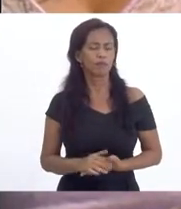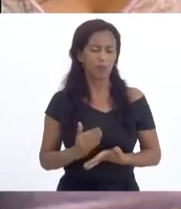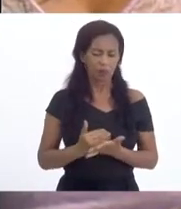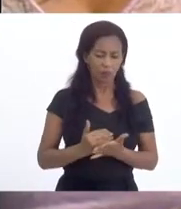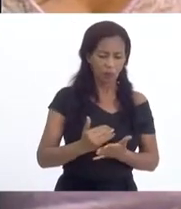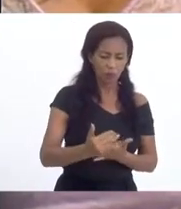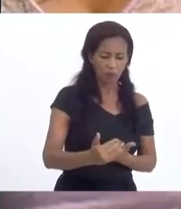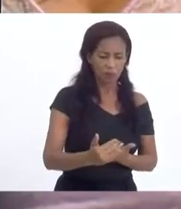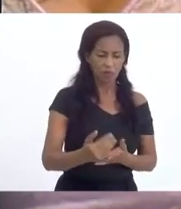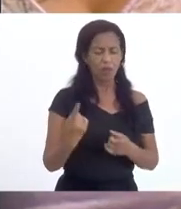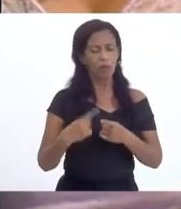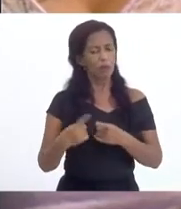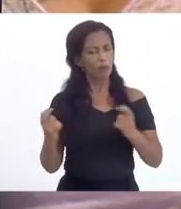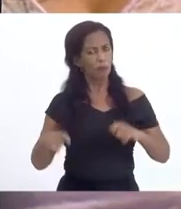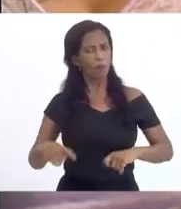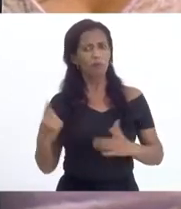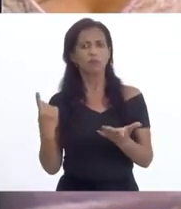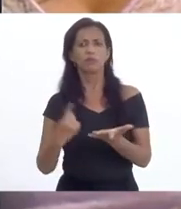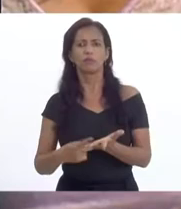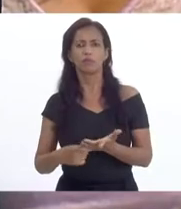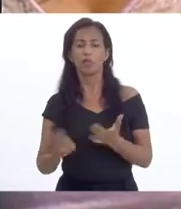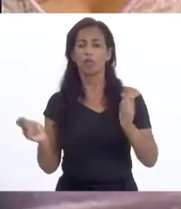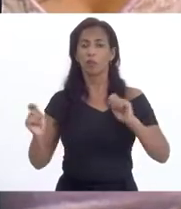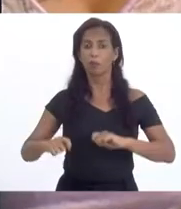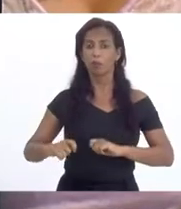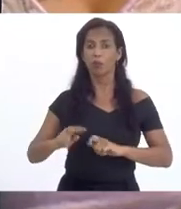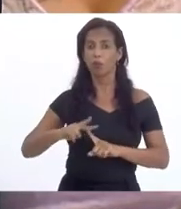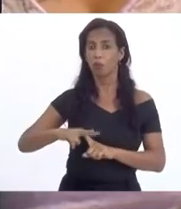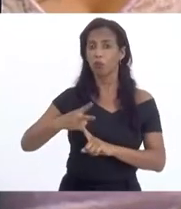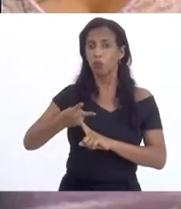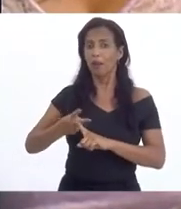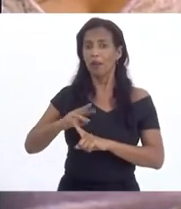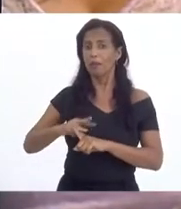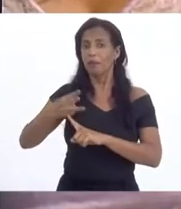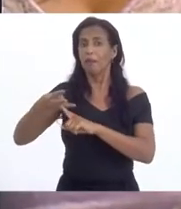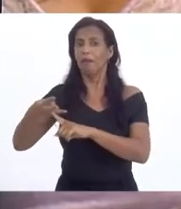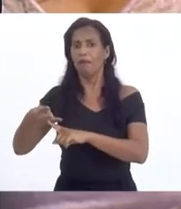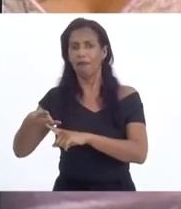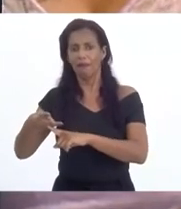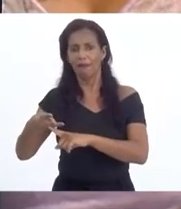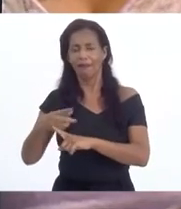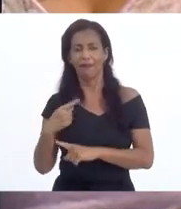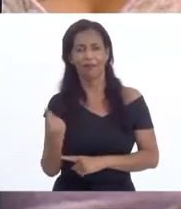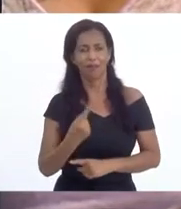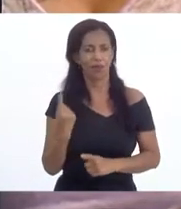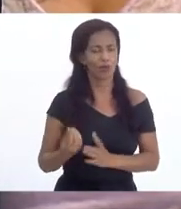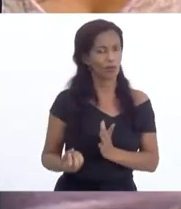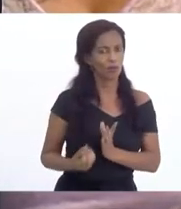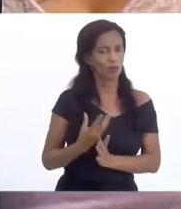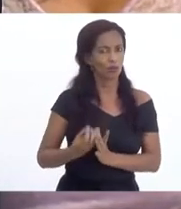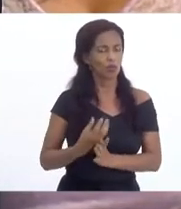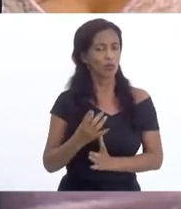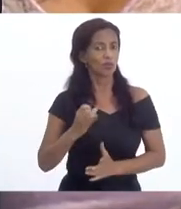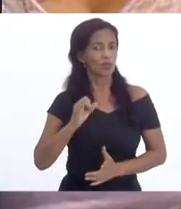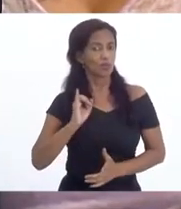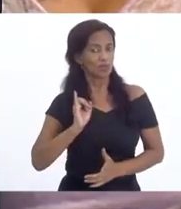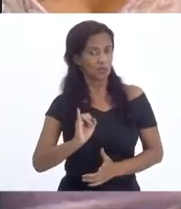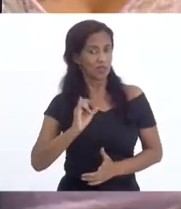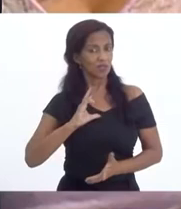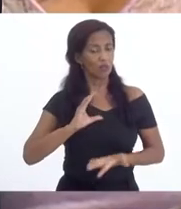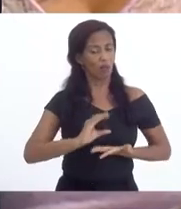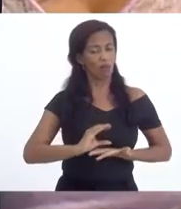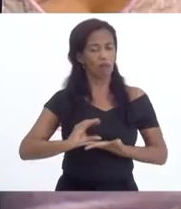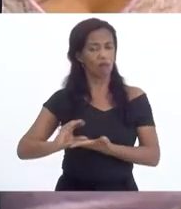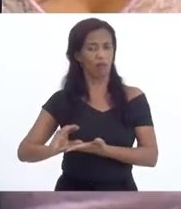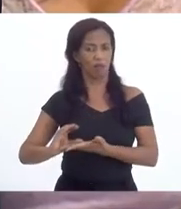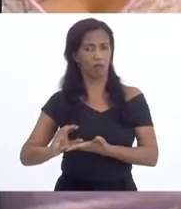alavancar, porque posso afirmar que poderemos duplicar, triplicar a nossa produção se tivermos o apoio devido.